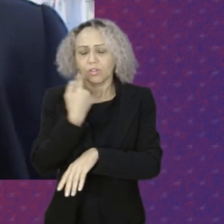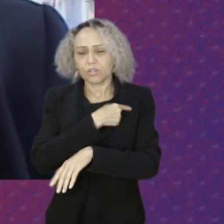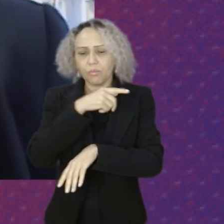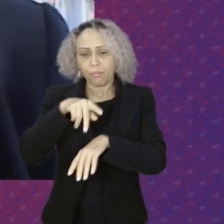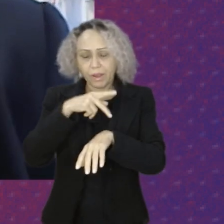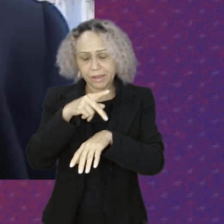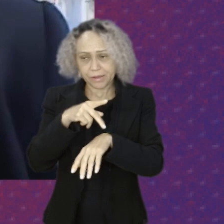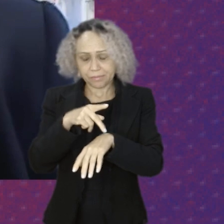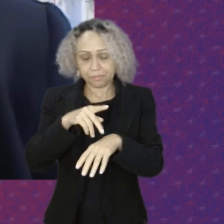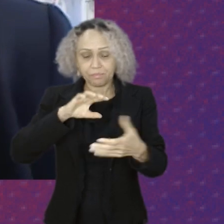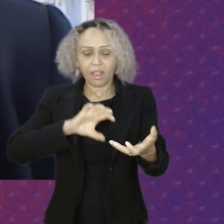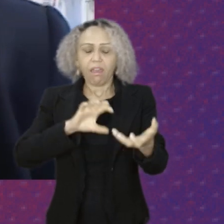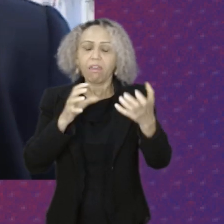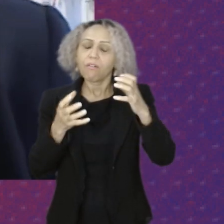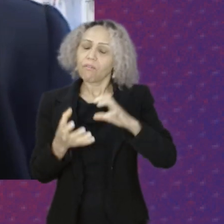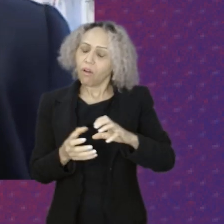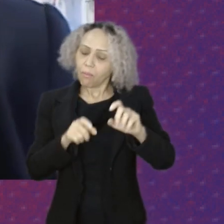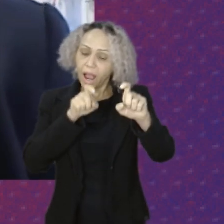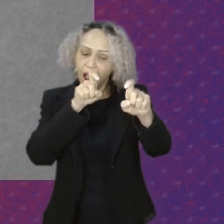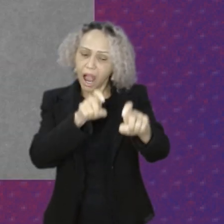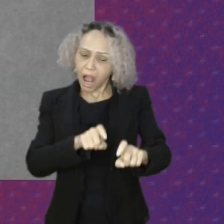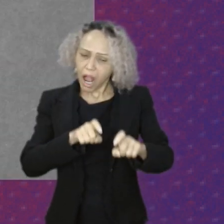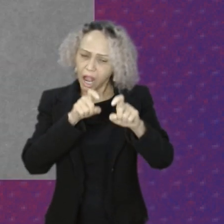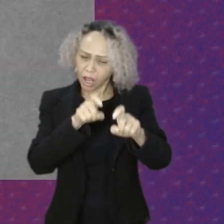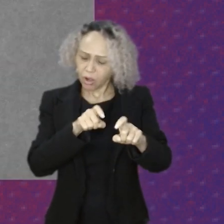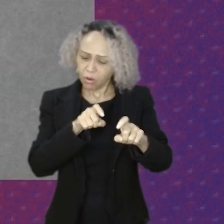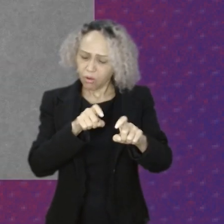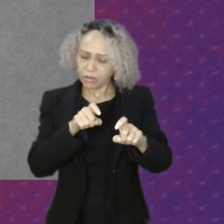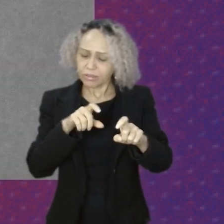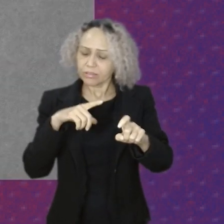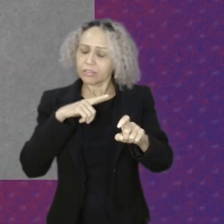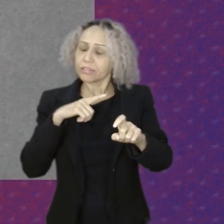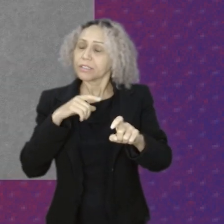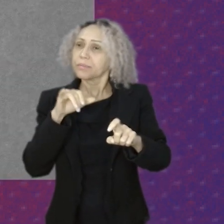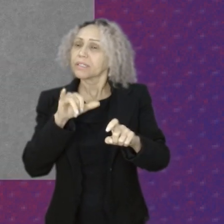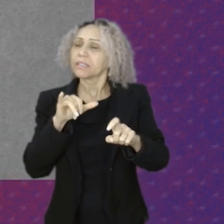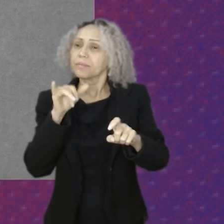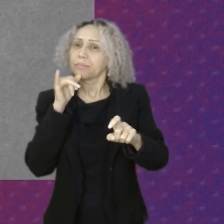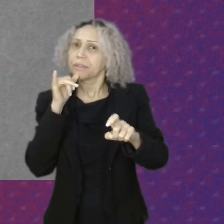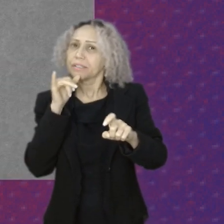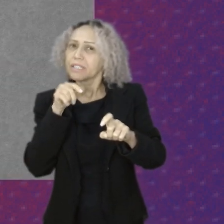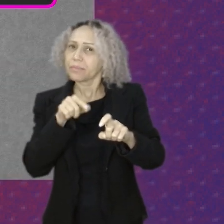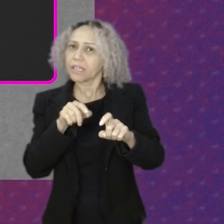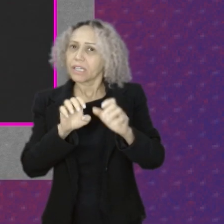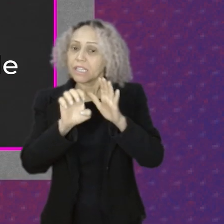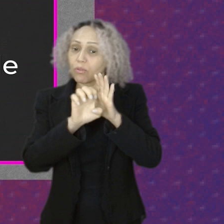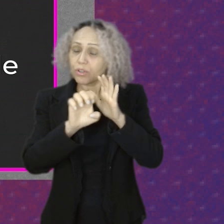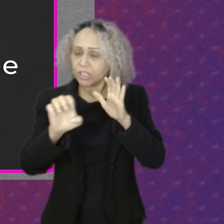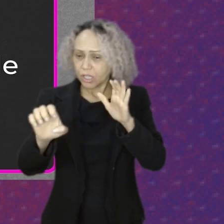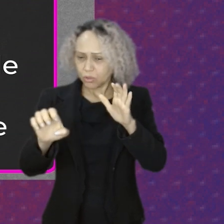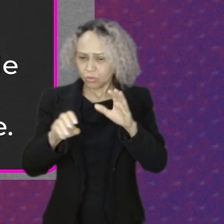ela, de acordo com... Nós temos um Estatuto da Terra em nosso país, onde tem a Lei